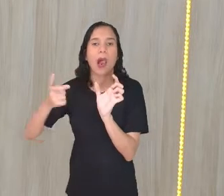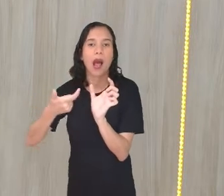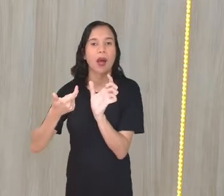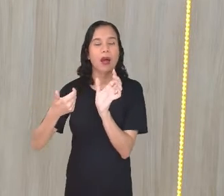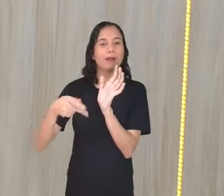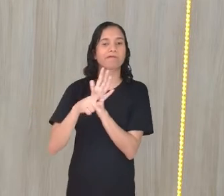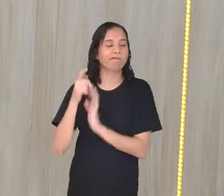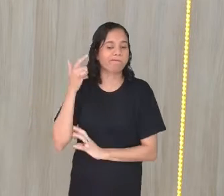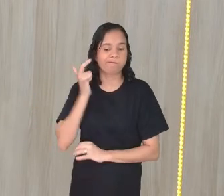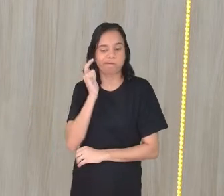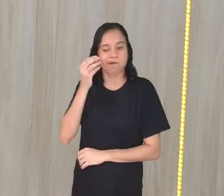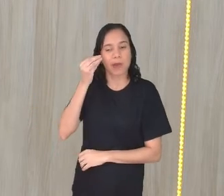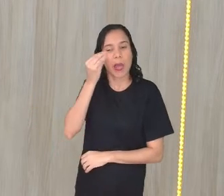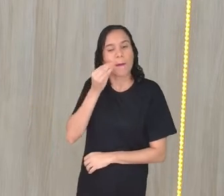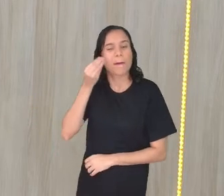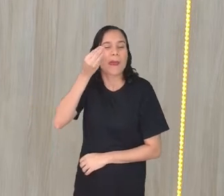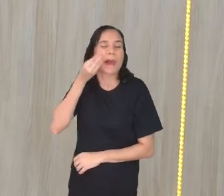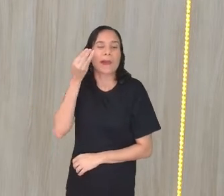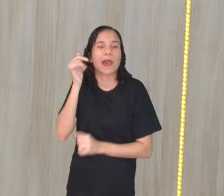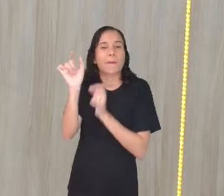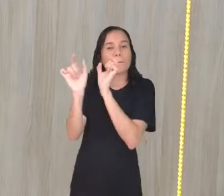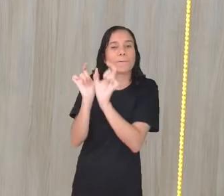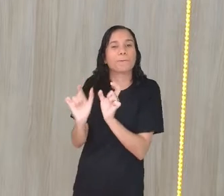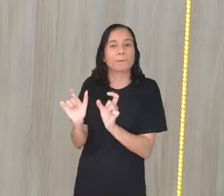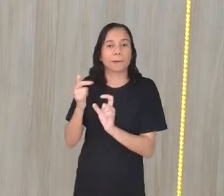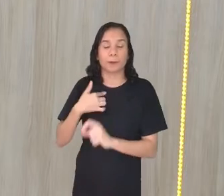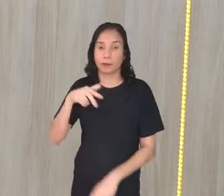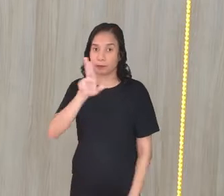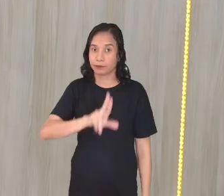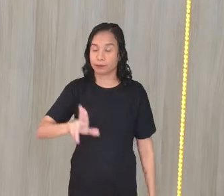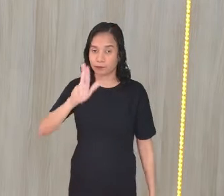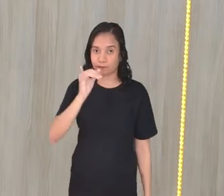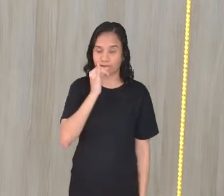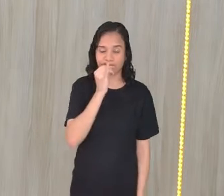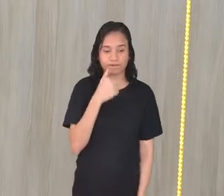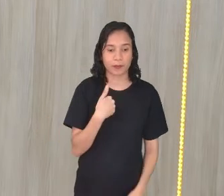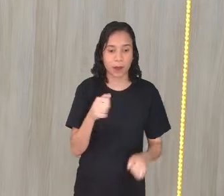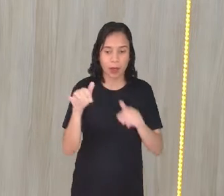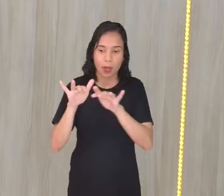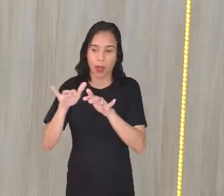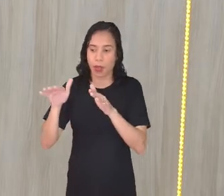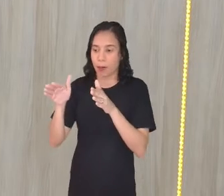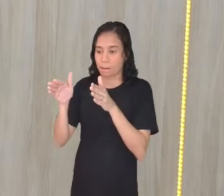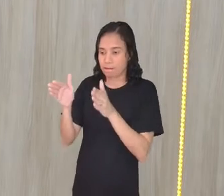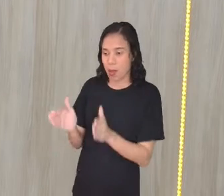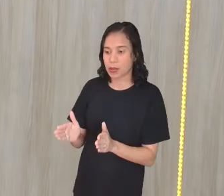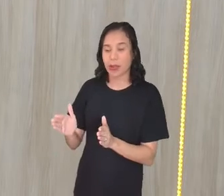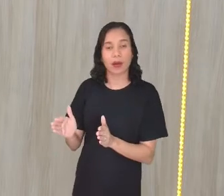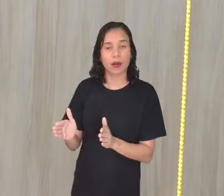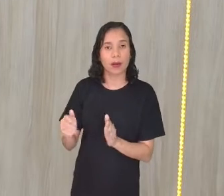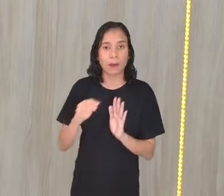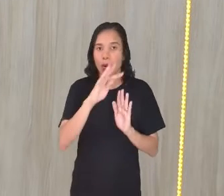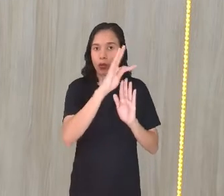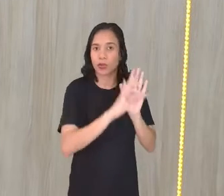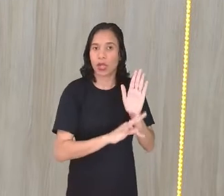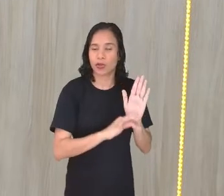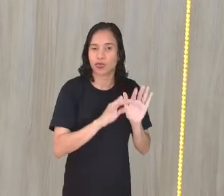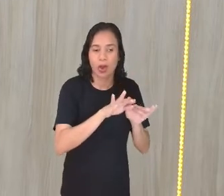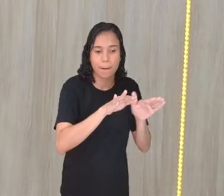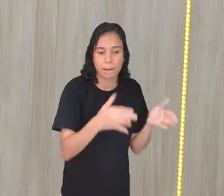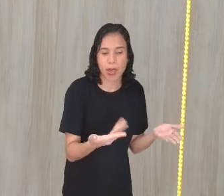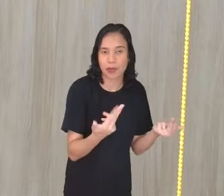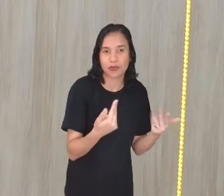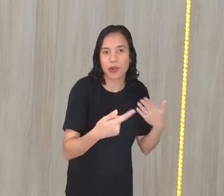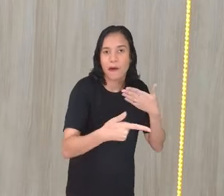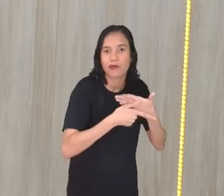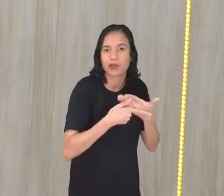consegue experimentar com a linguagem. Então, eu uso uma mesa, mas aí dentro do meu texto a mesa não vai ter a mesma função que ela tem